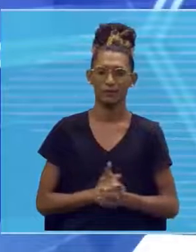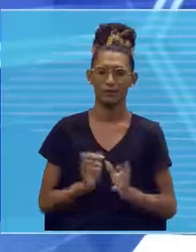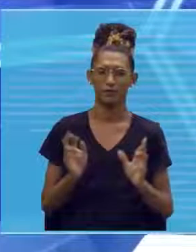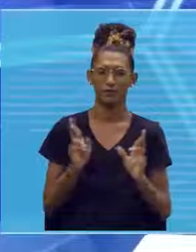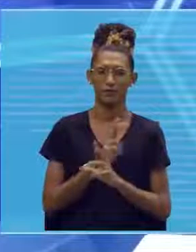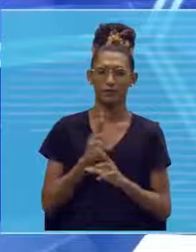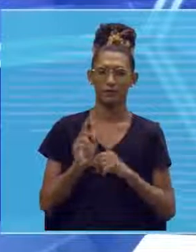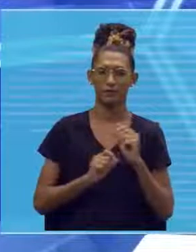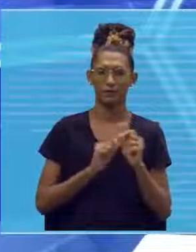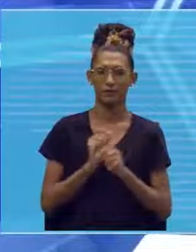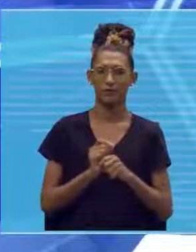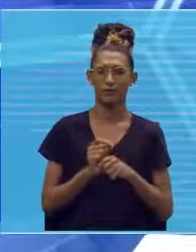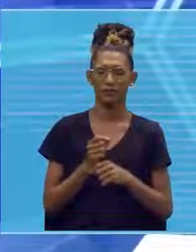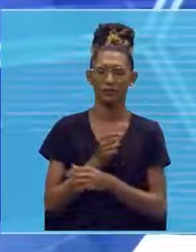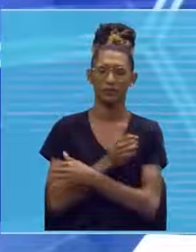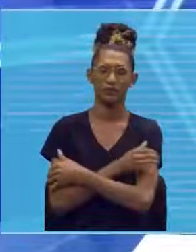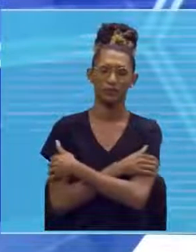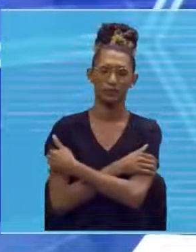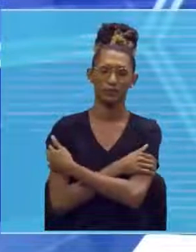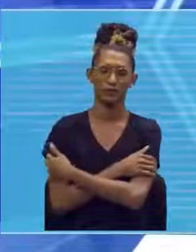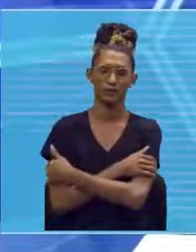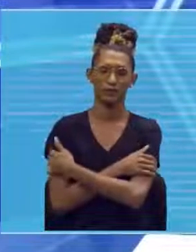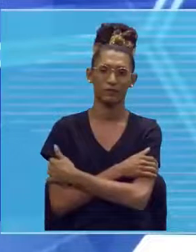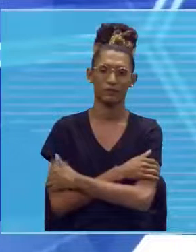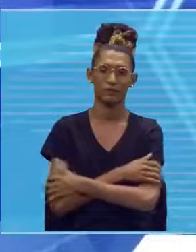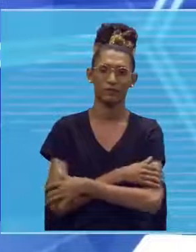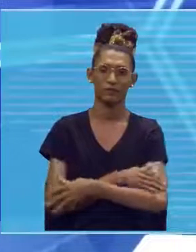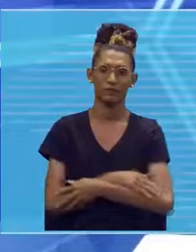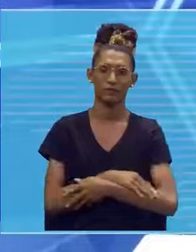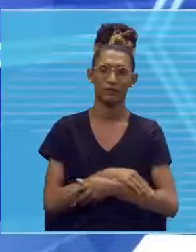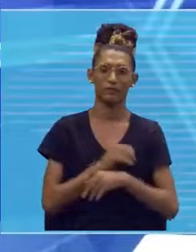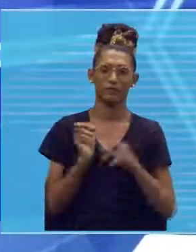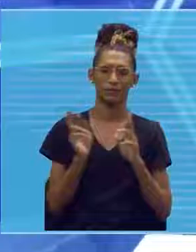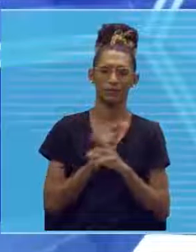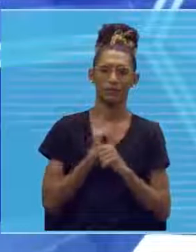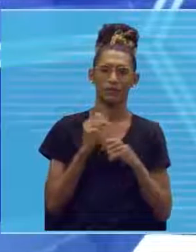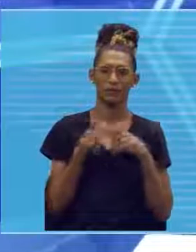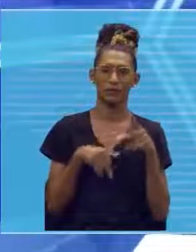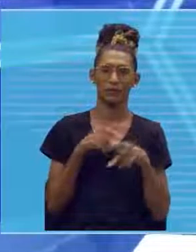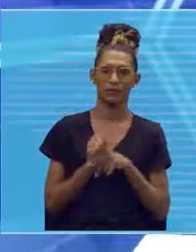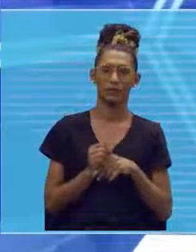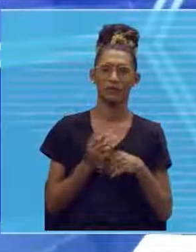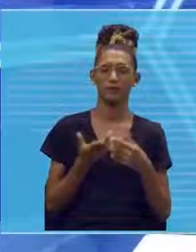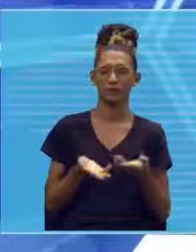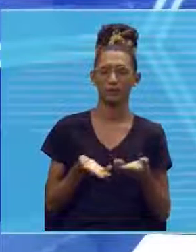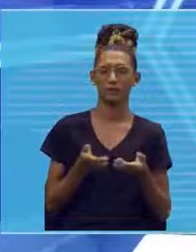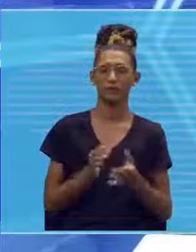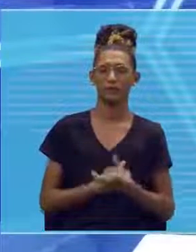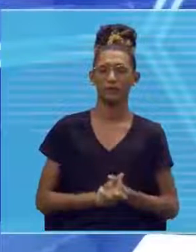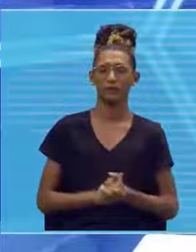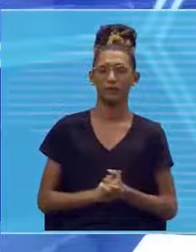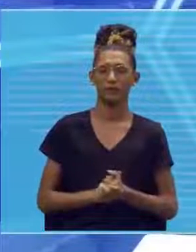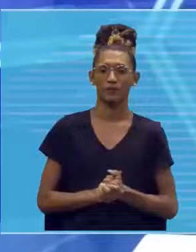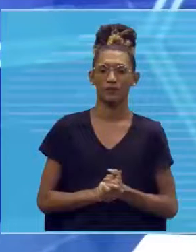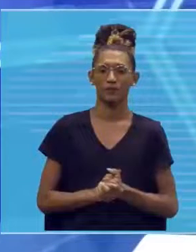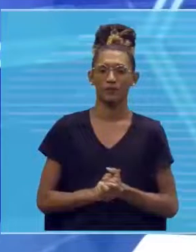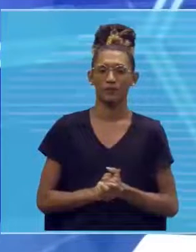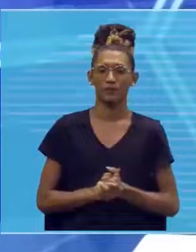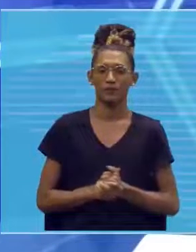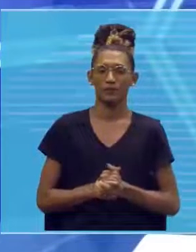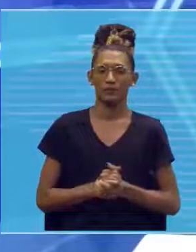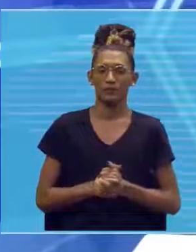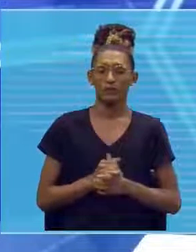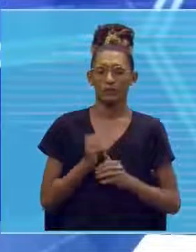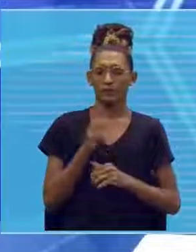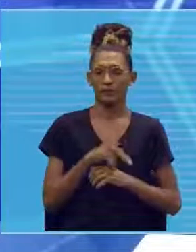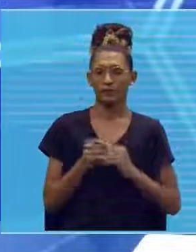aos Deus aos dezano o povo do tempo e assim por diante segundo a definição de